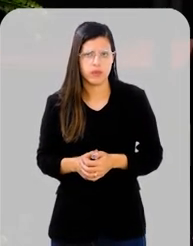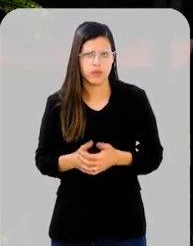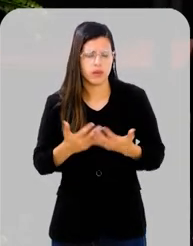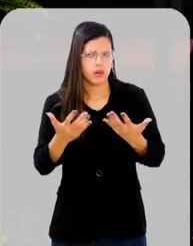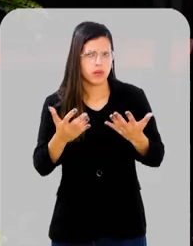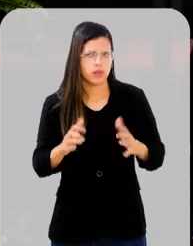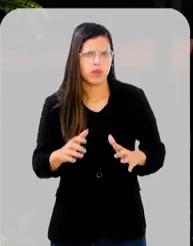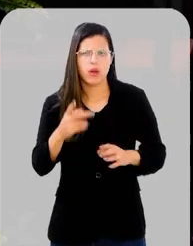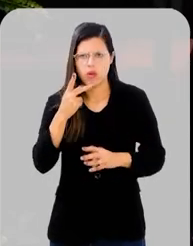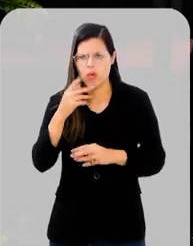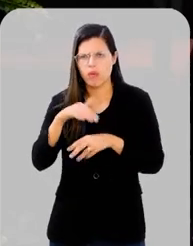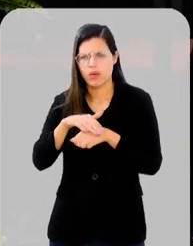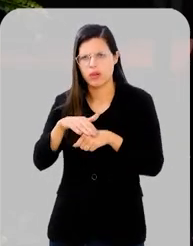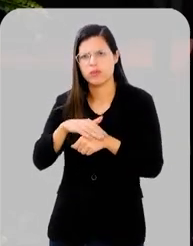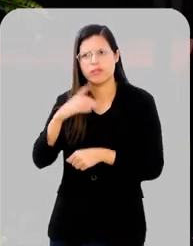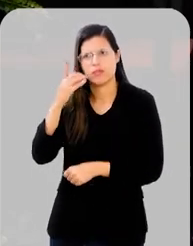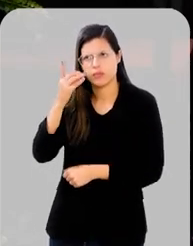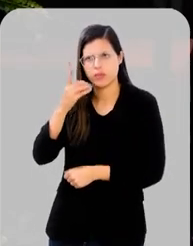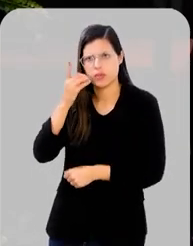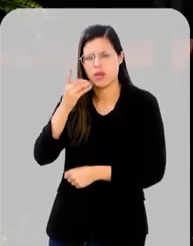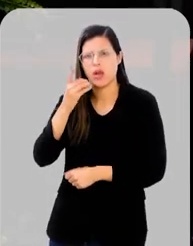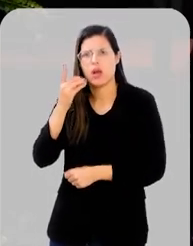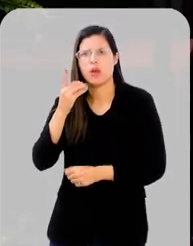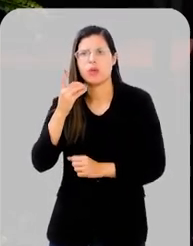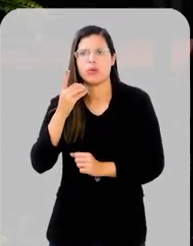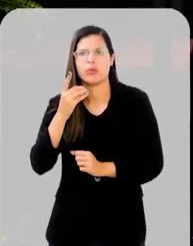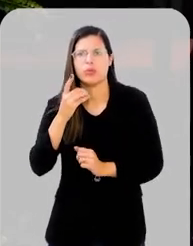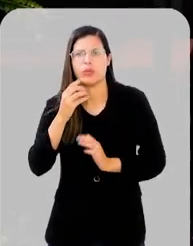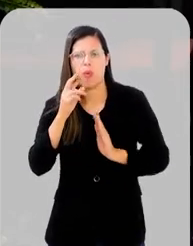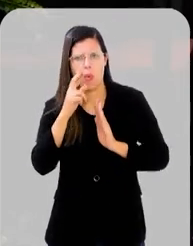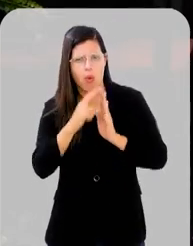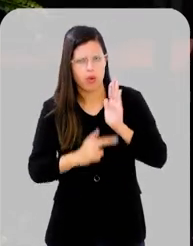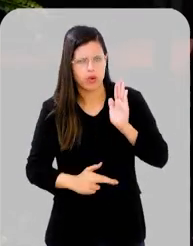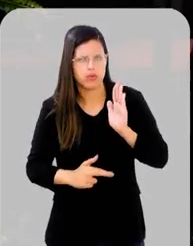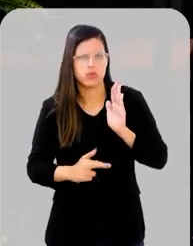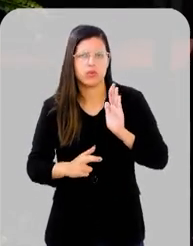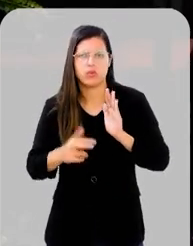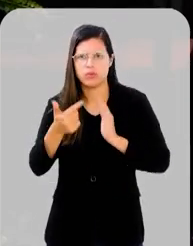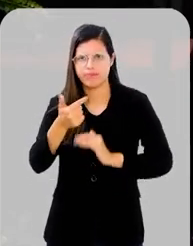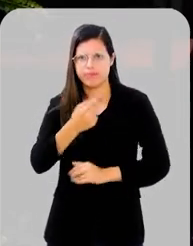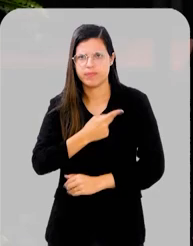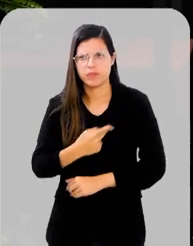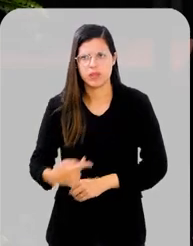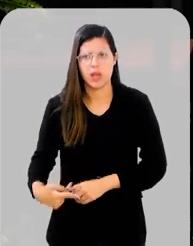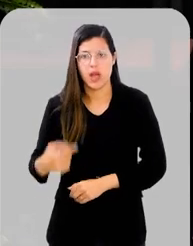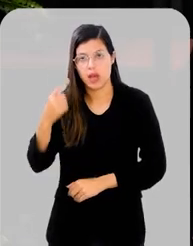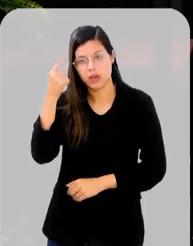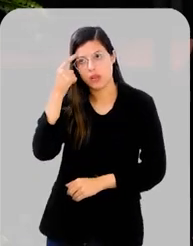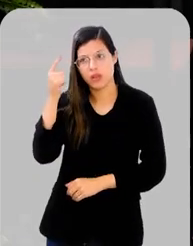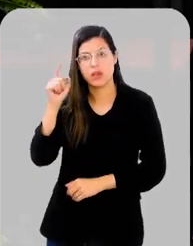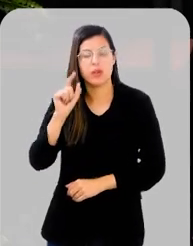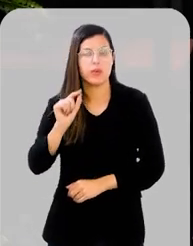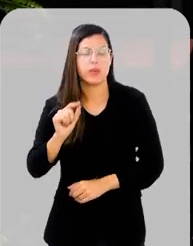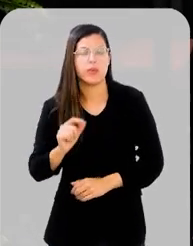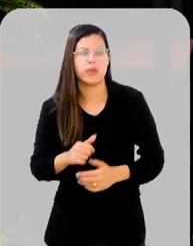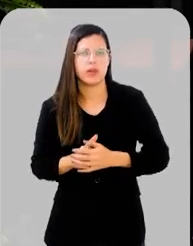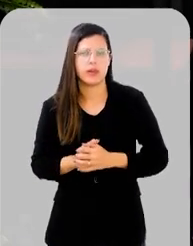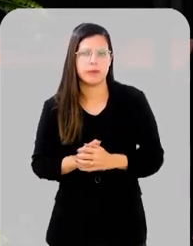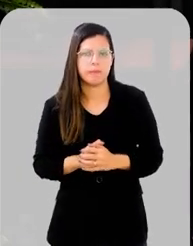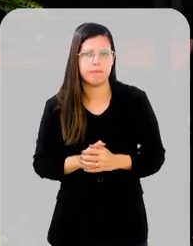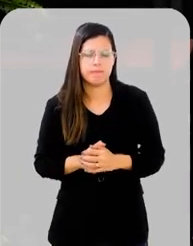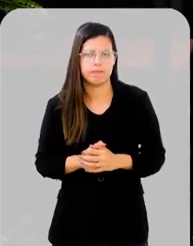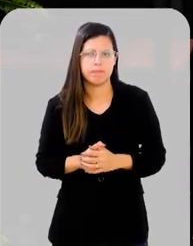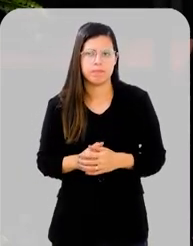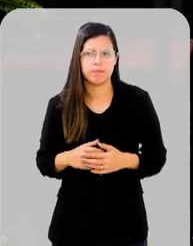eu falo isso paraos meus paires os deputados inclusive pro relator para vice-presidente e tal da CPI que a ideia é a gente ter